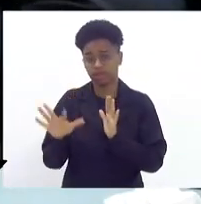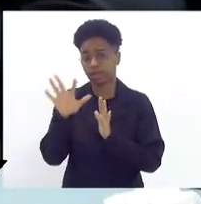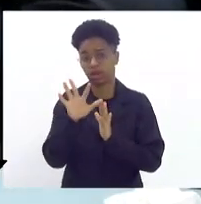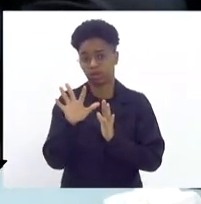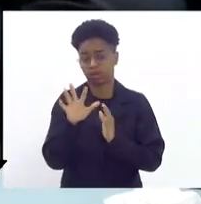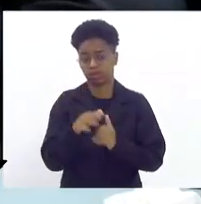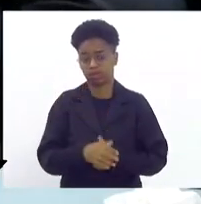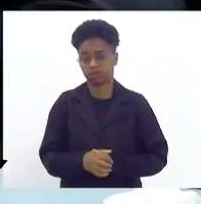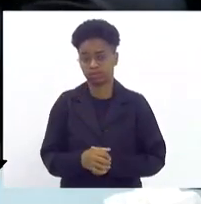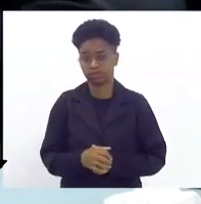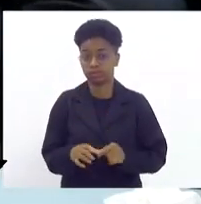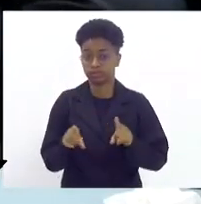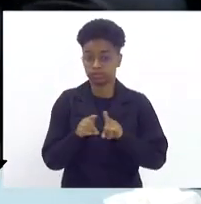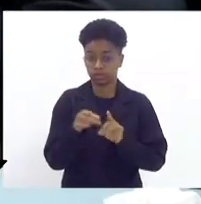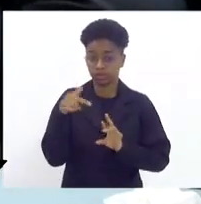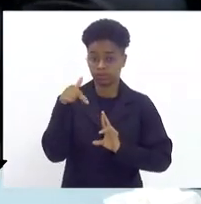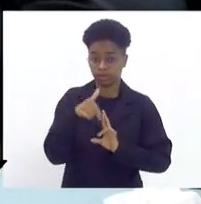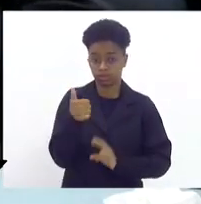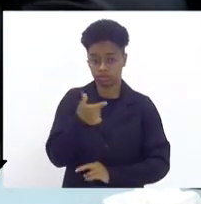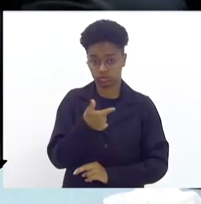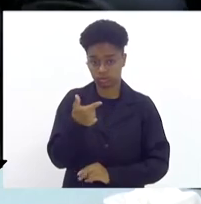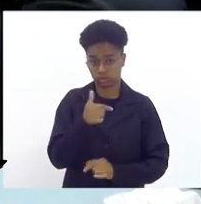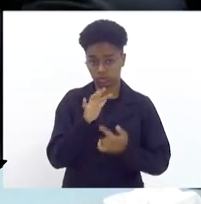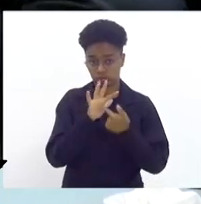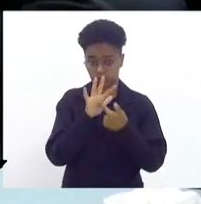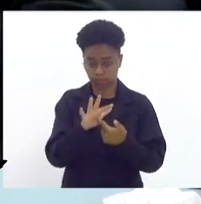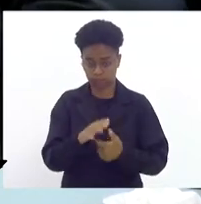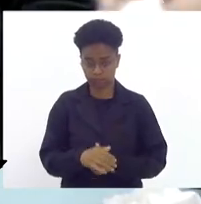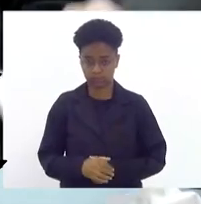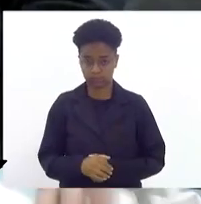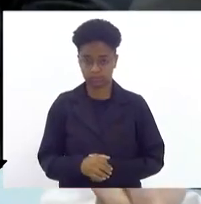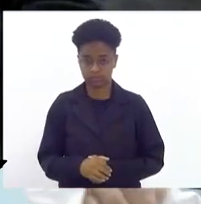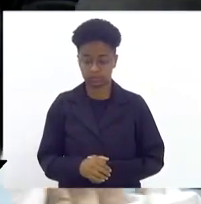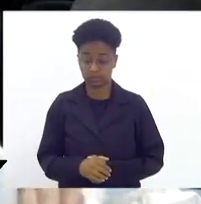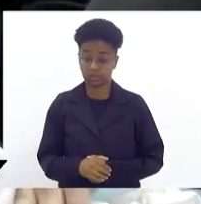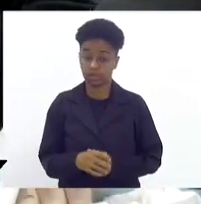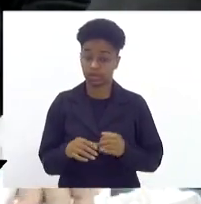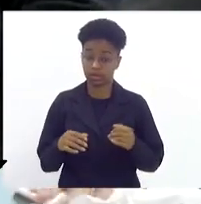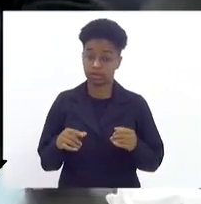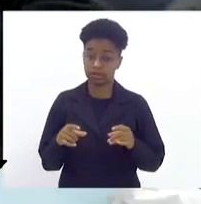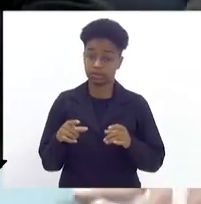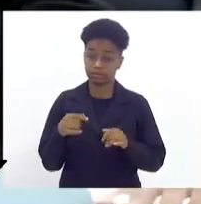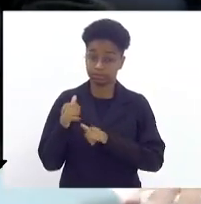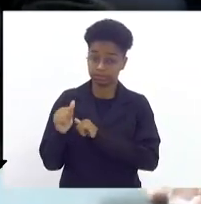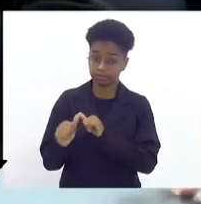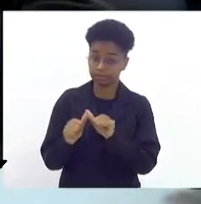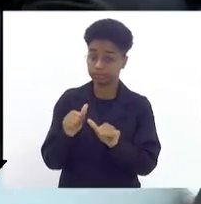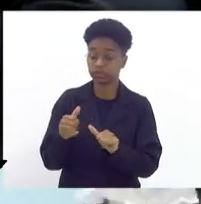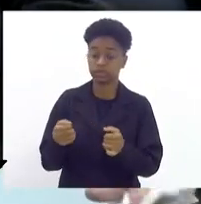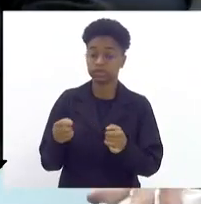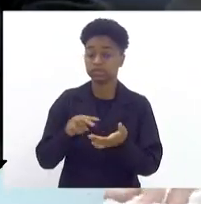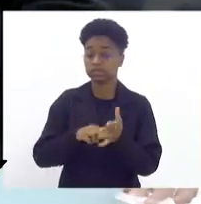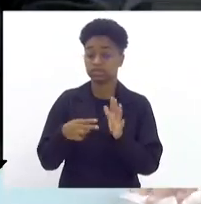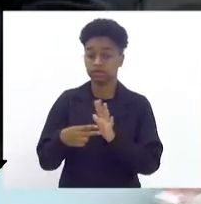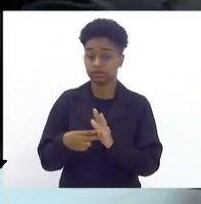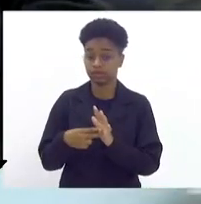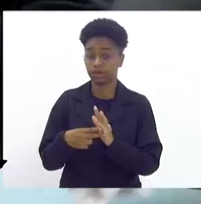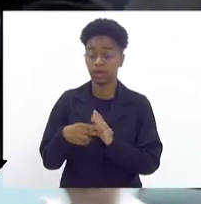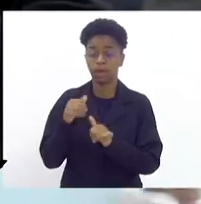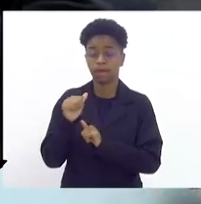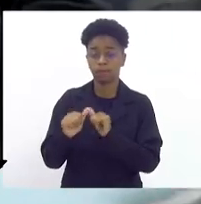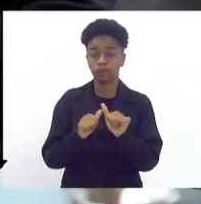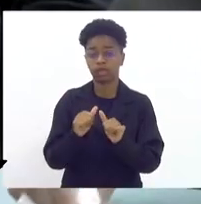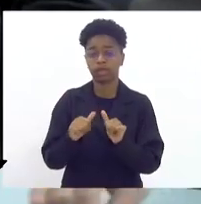Concessões. E o parágrafo 2º desse mesmo artigo. Atualidade compreende a modernidade das técnicas,